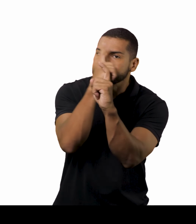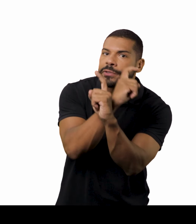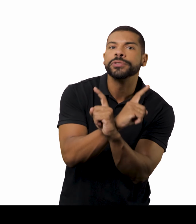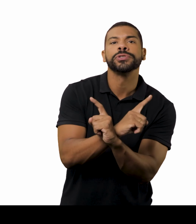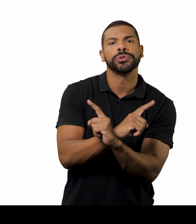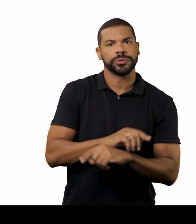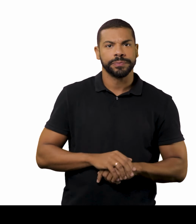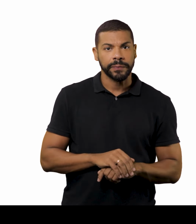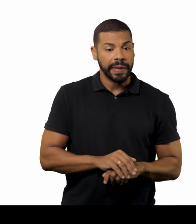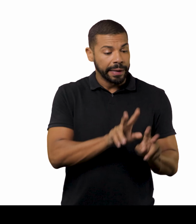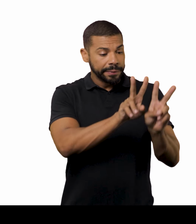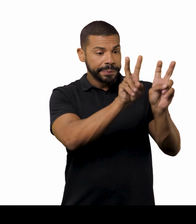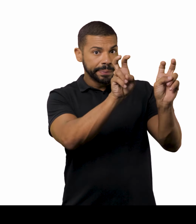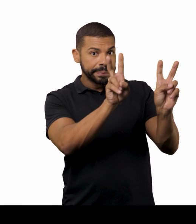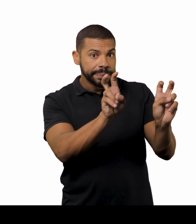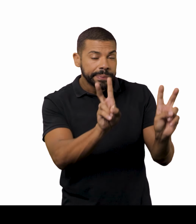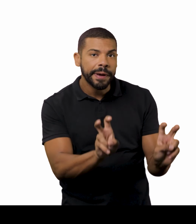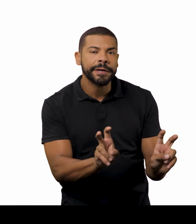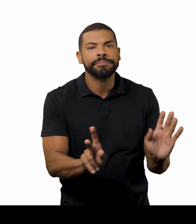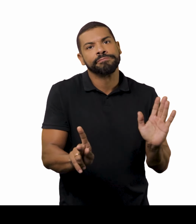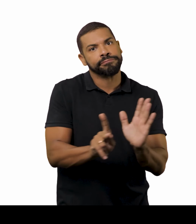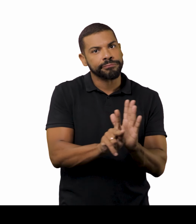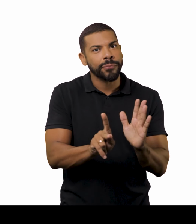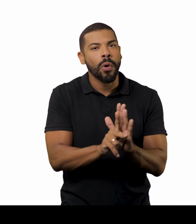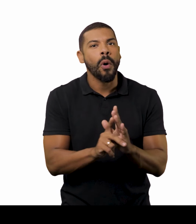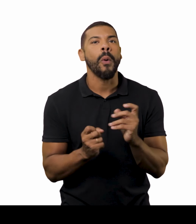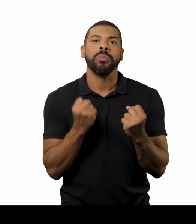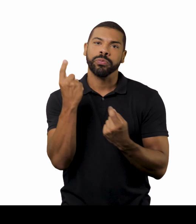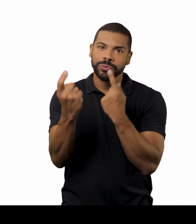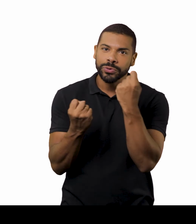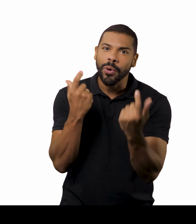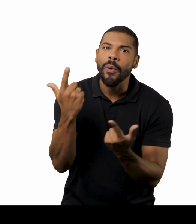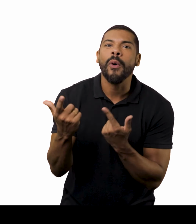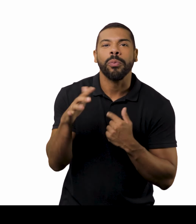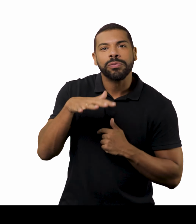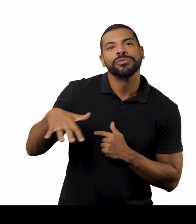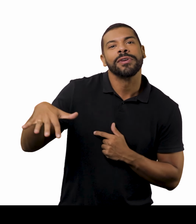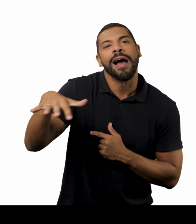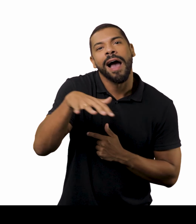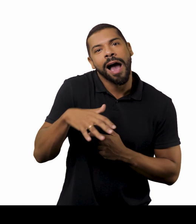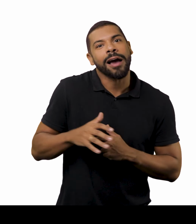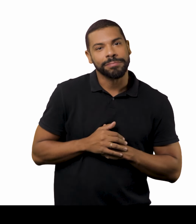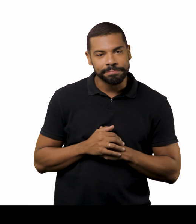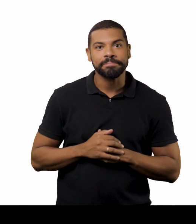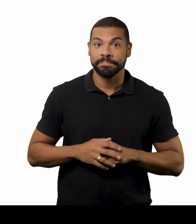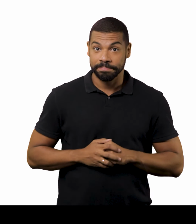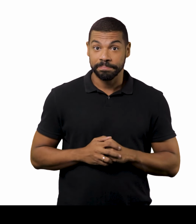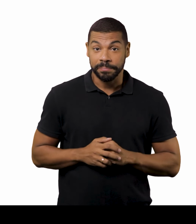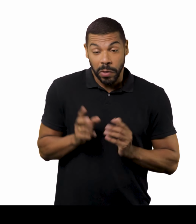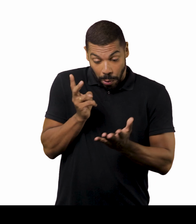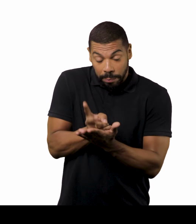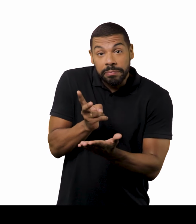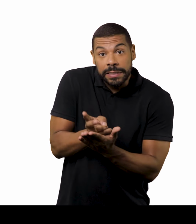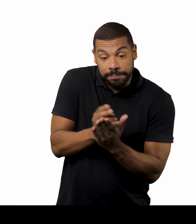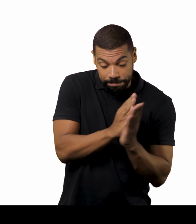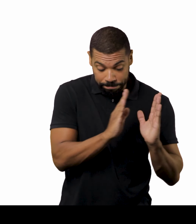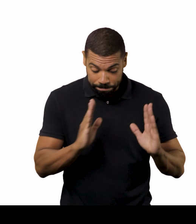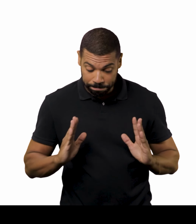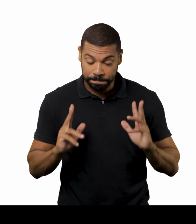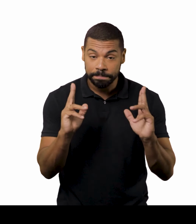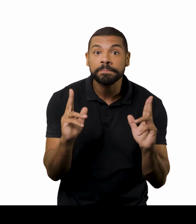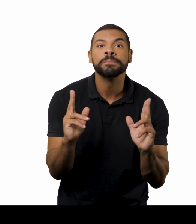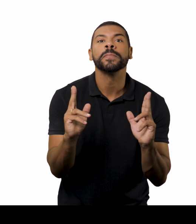e que daí foi esquentando mais, com questões que daí emergiram muito fortes em alguns trabalhos, né, em